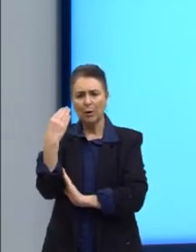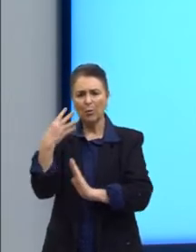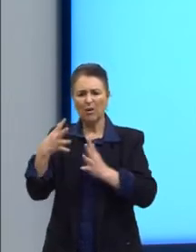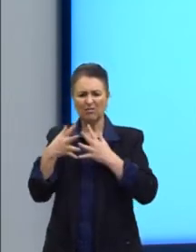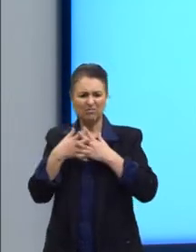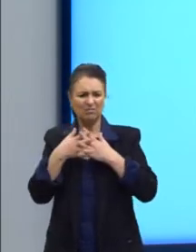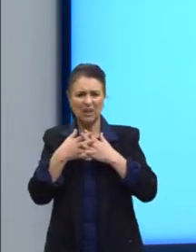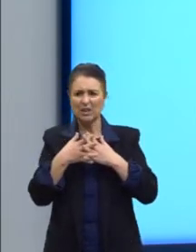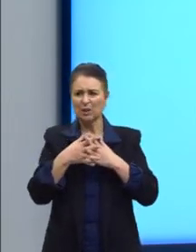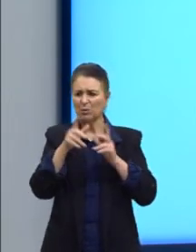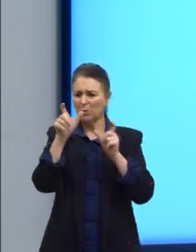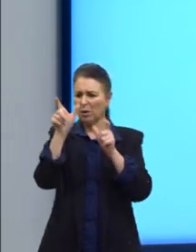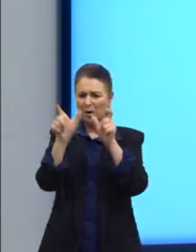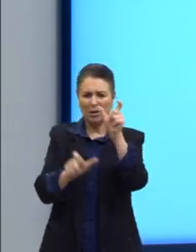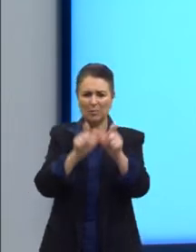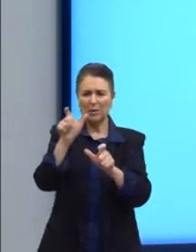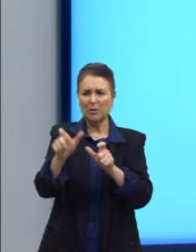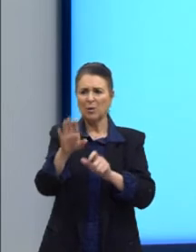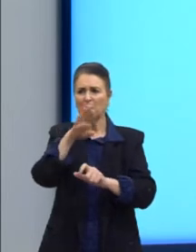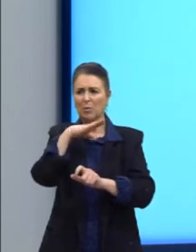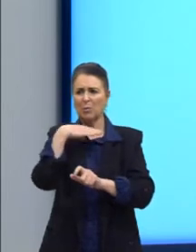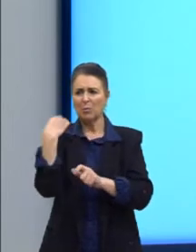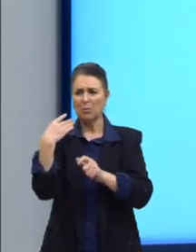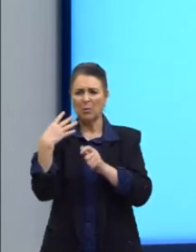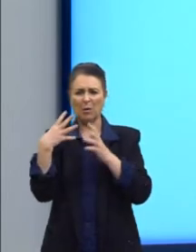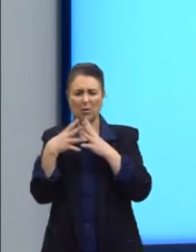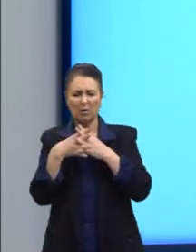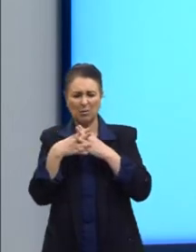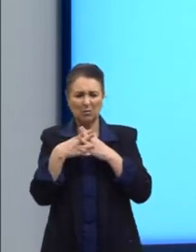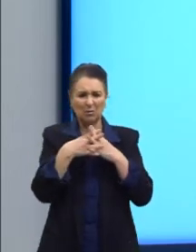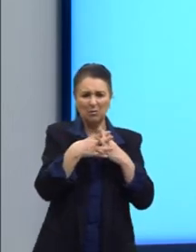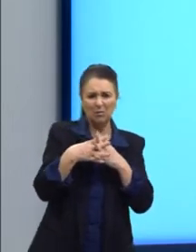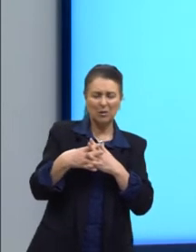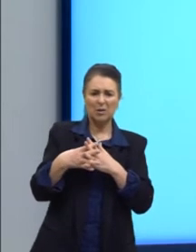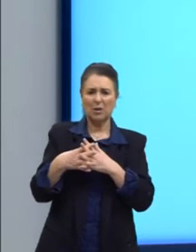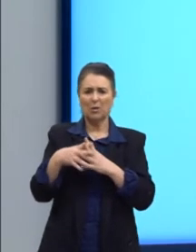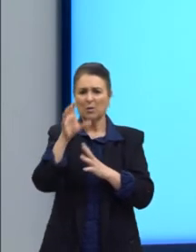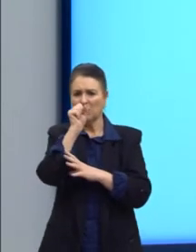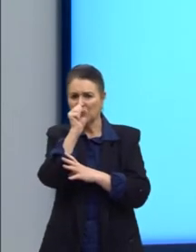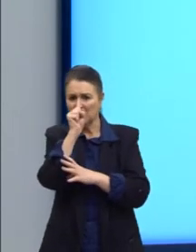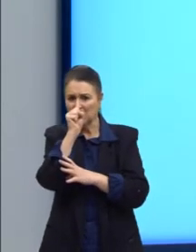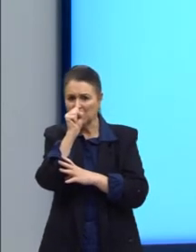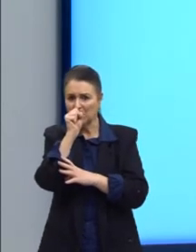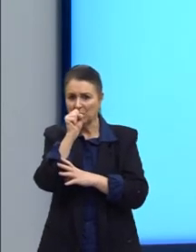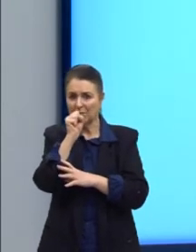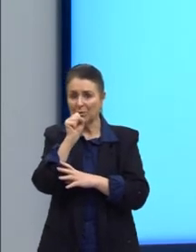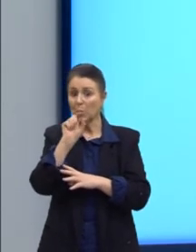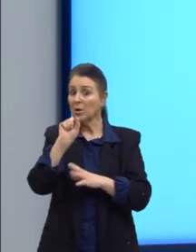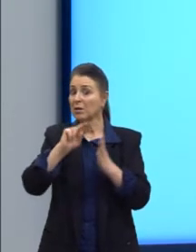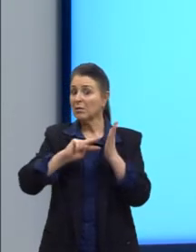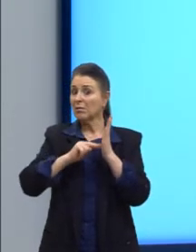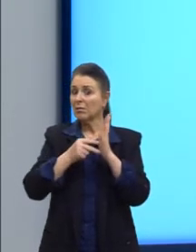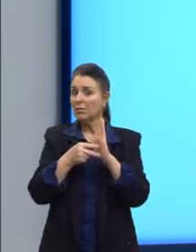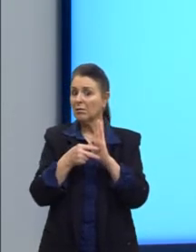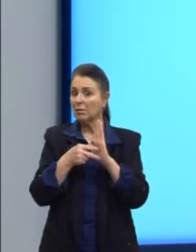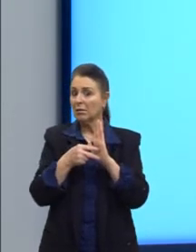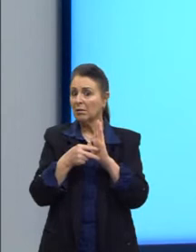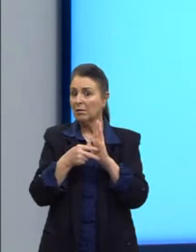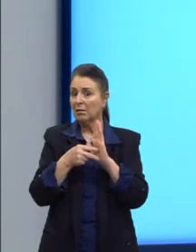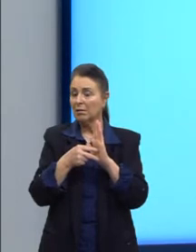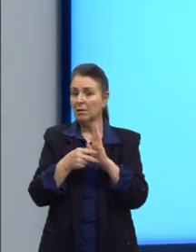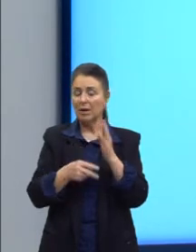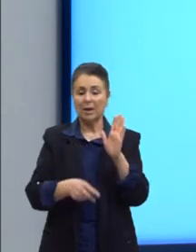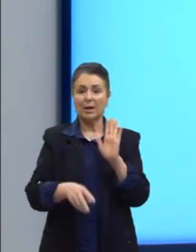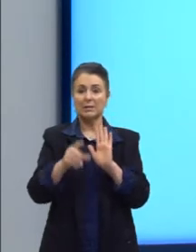público e morreu na contramão atrapalhando o sábado tá quê que eu quero falar com você sobre esses